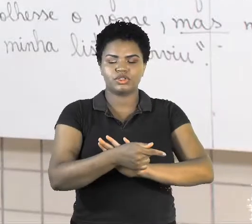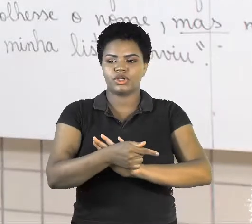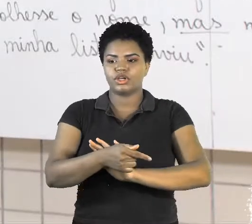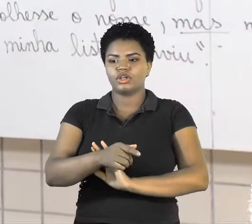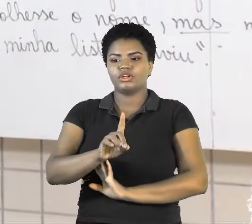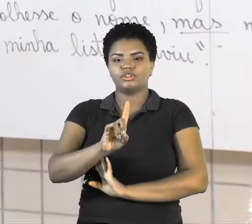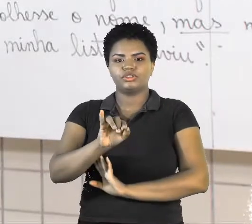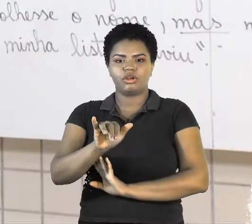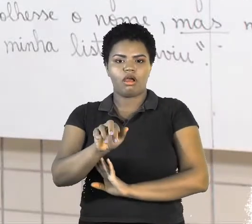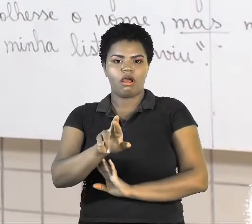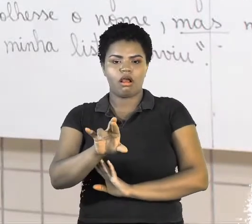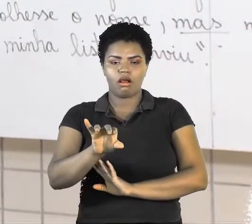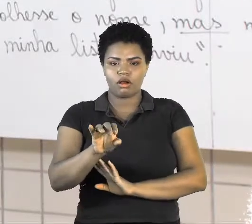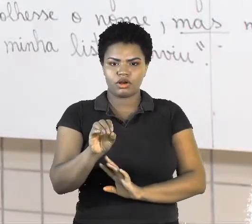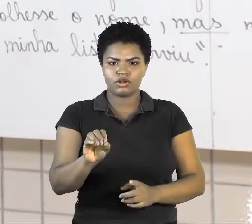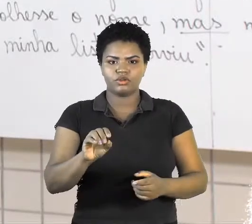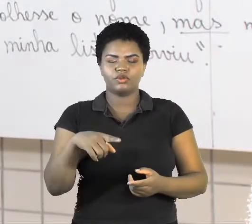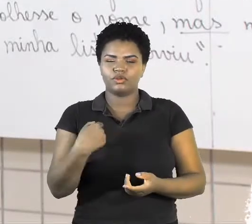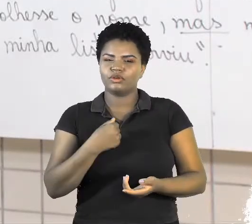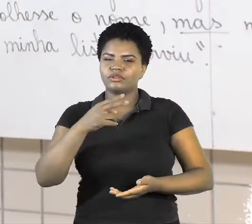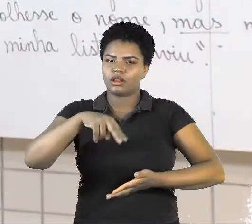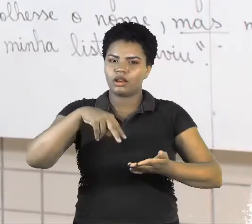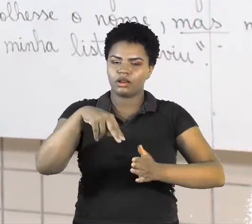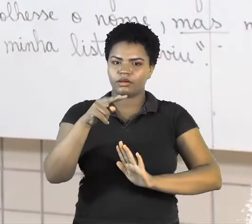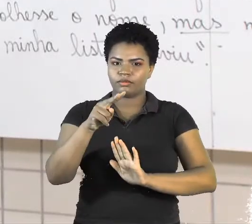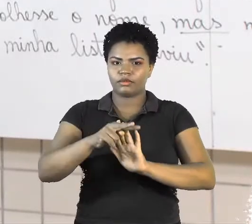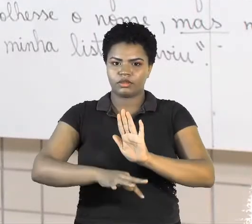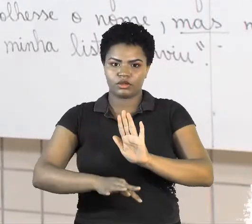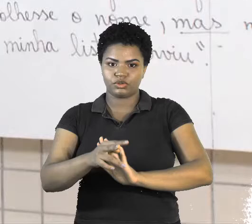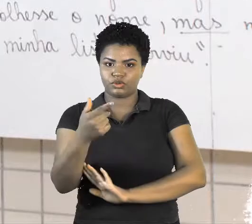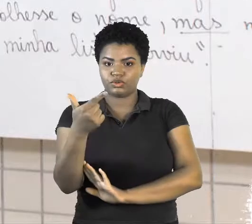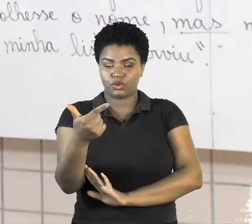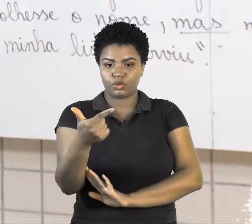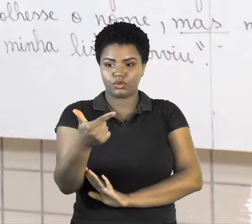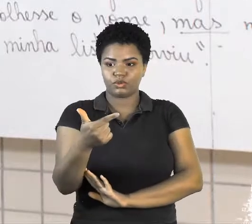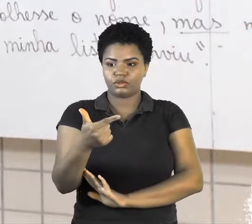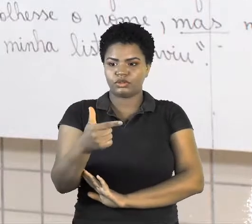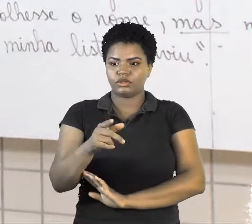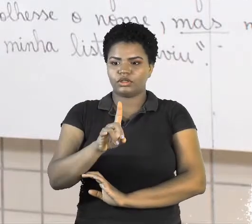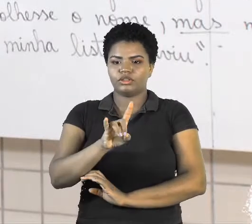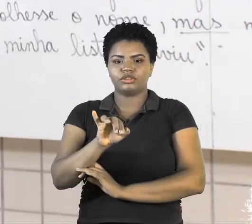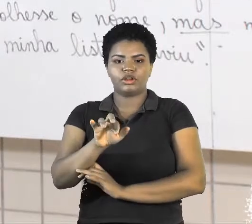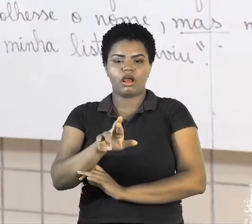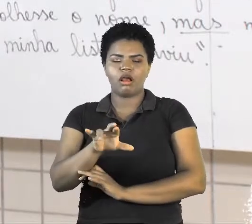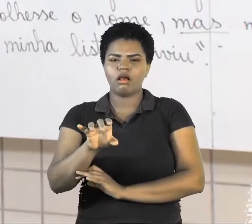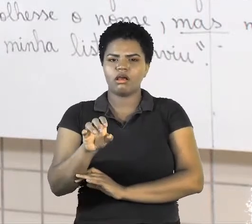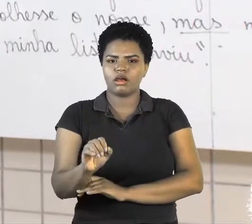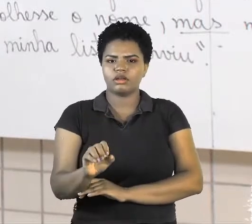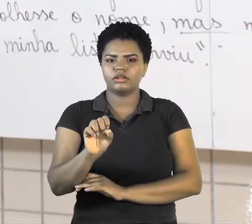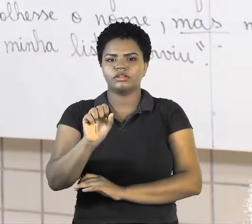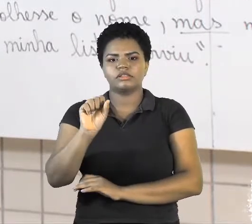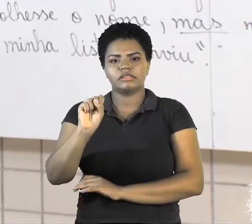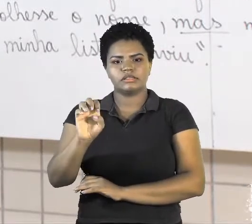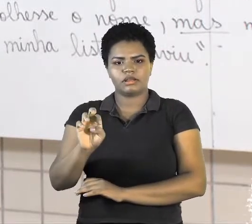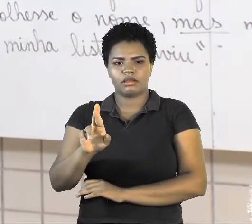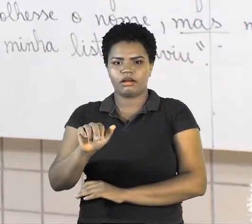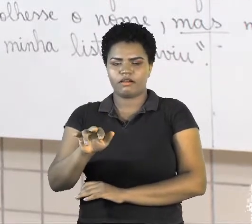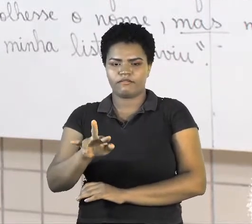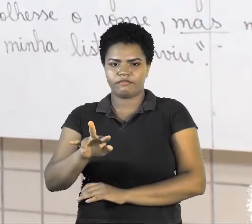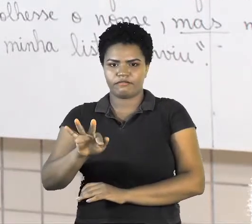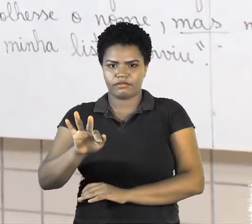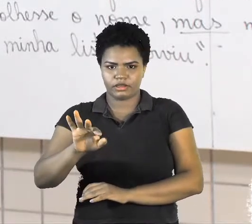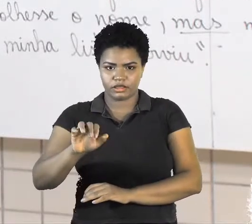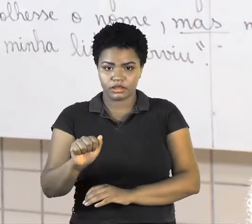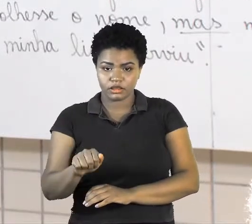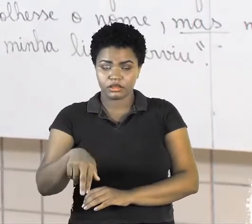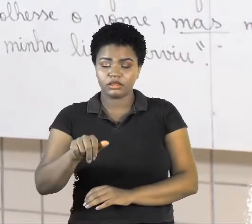Vocês lembram que nós lemos 2 textos em diário? O Diário de Serafina e o trecho do Diário de Anne